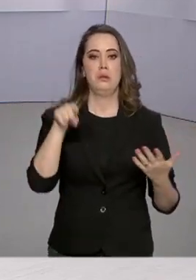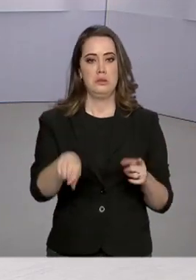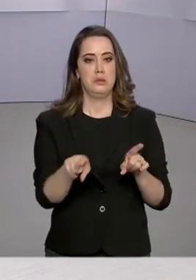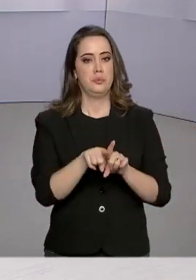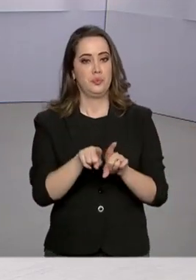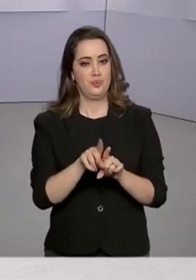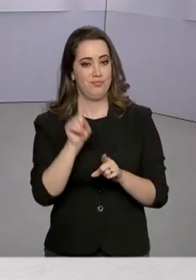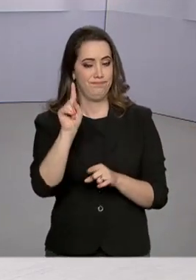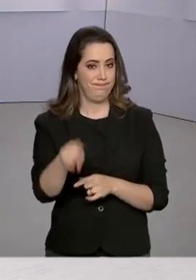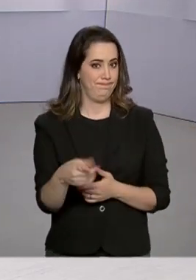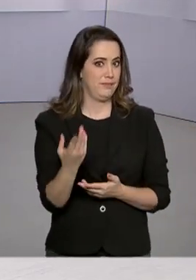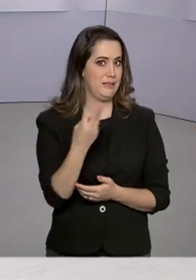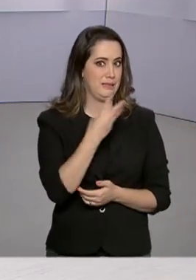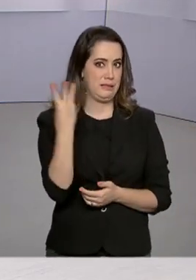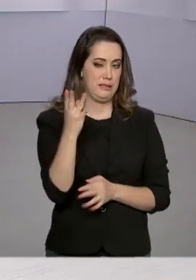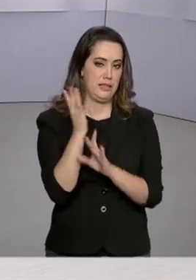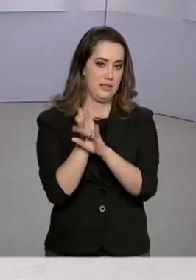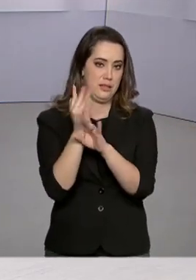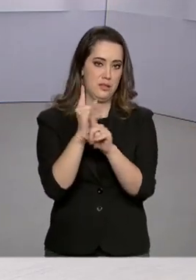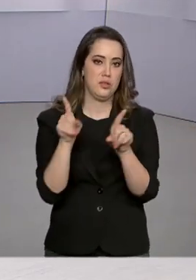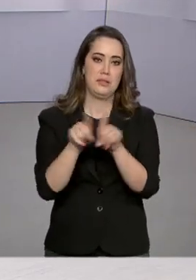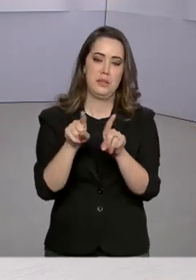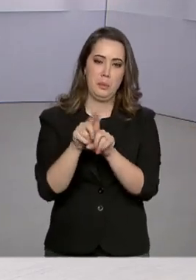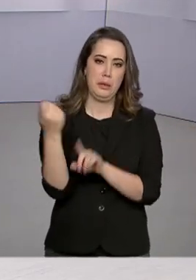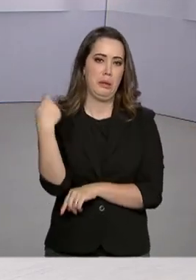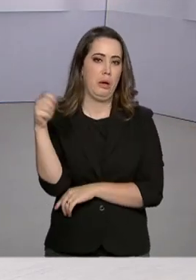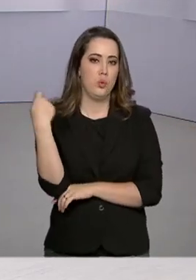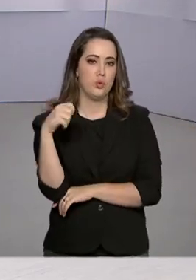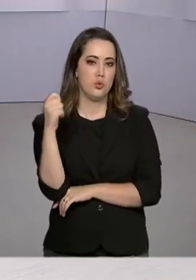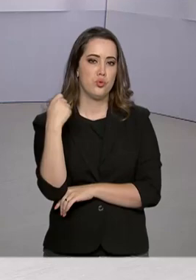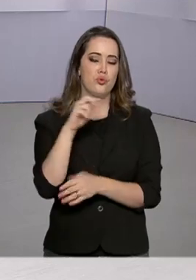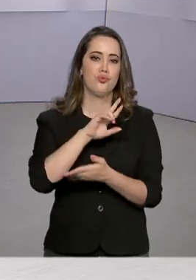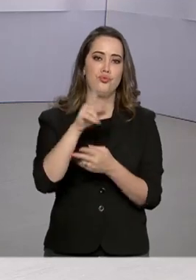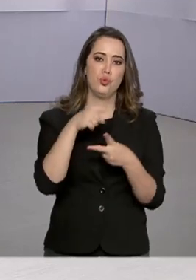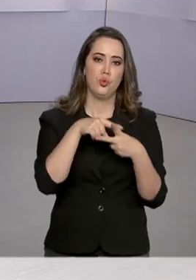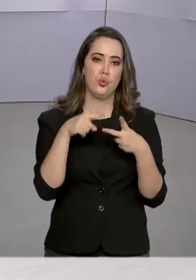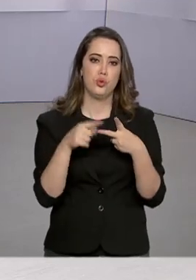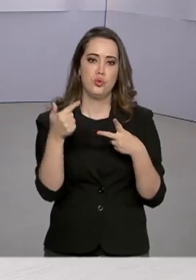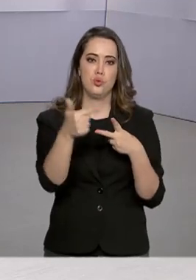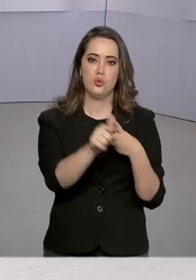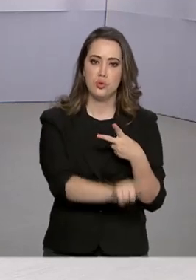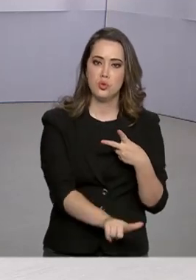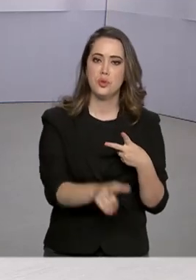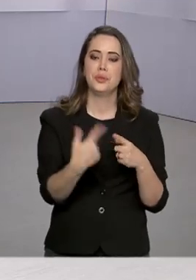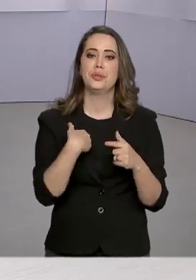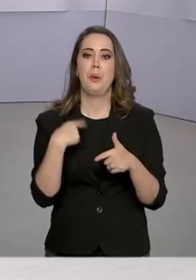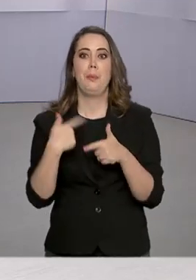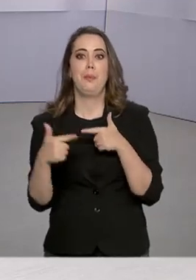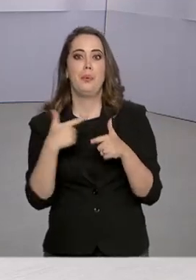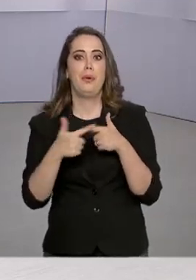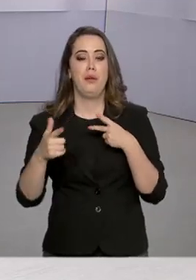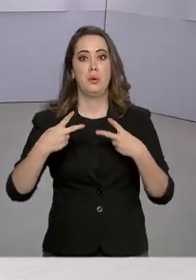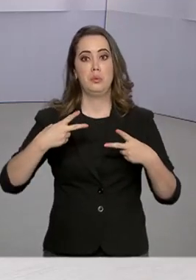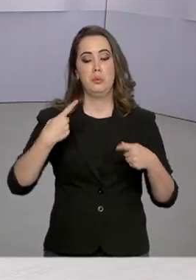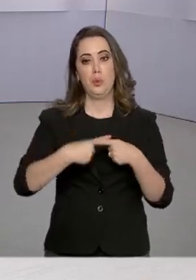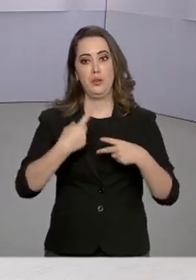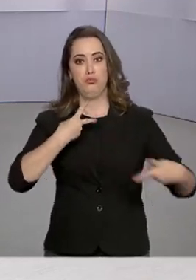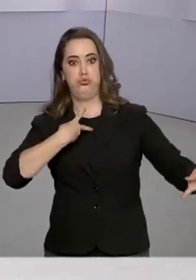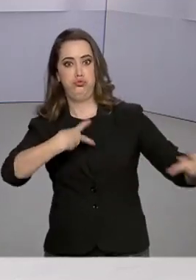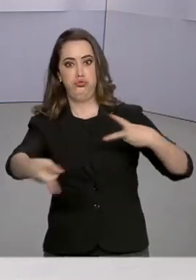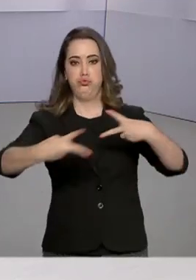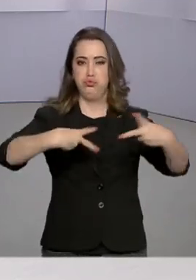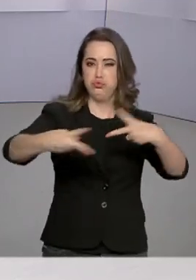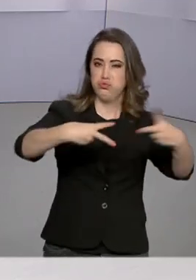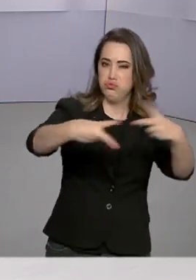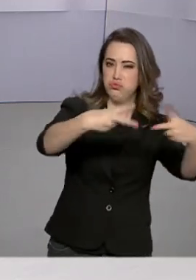altas e são lourenço do sul mas também gaúchas cachoeira do sul e dom pedrito registraram vendavais já